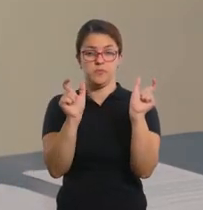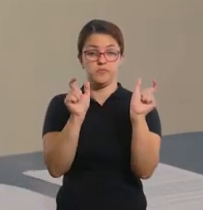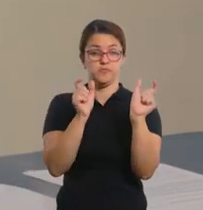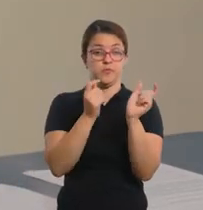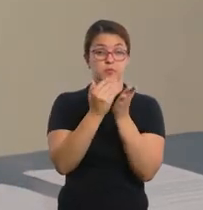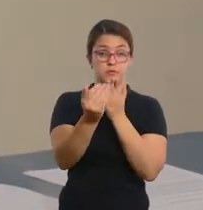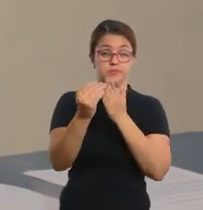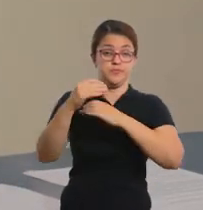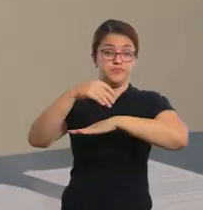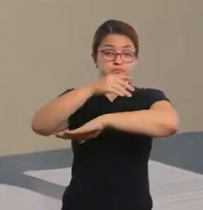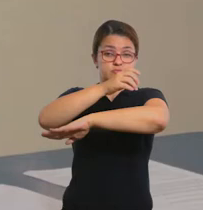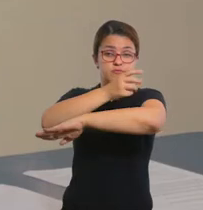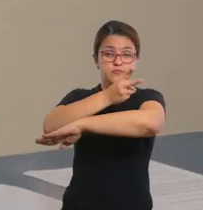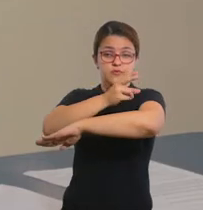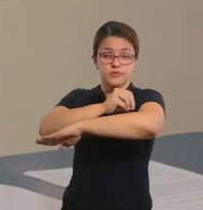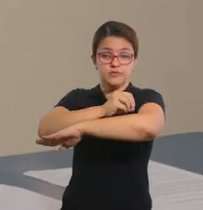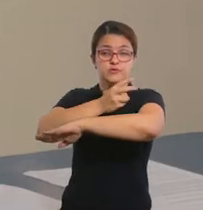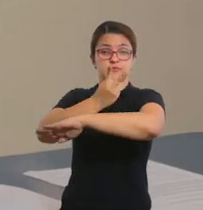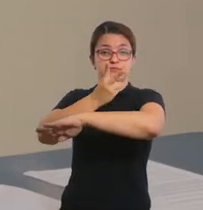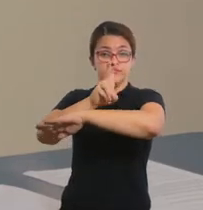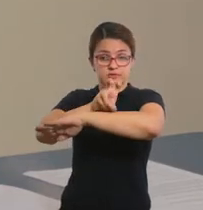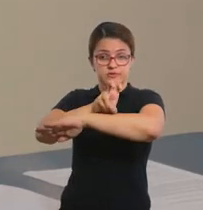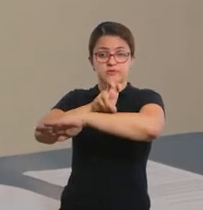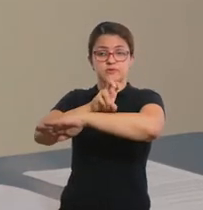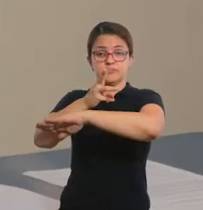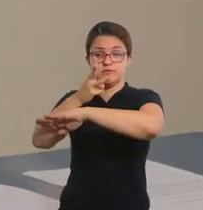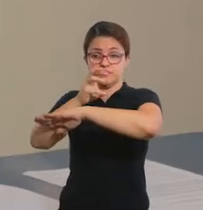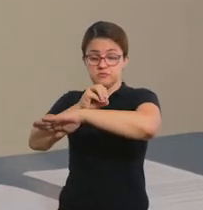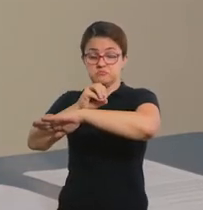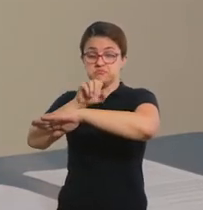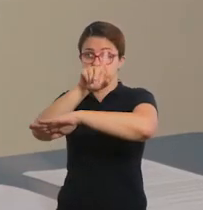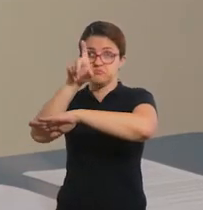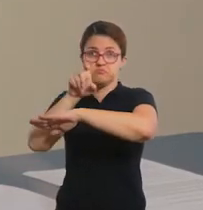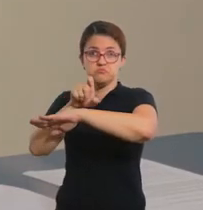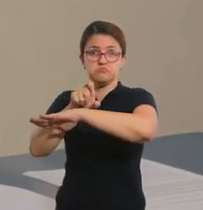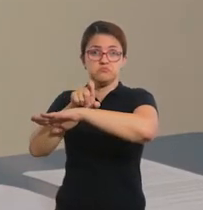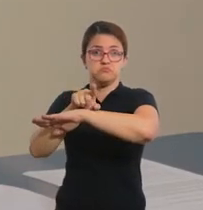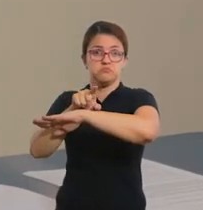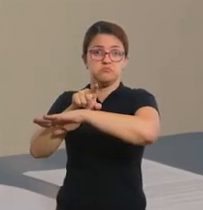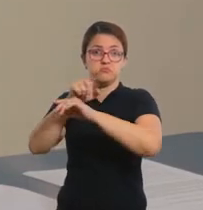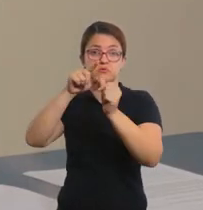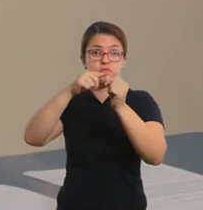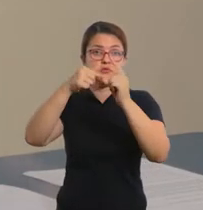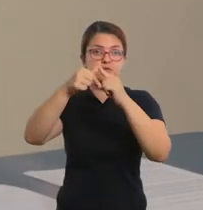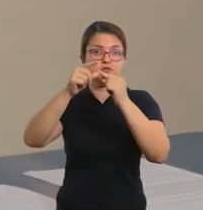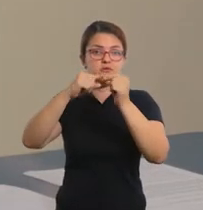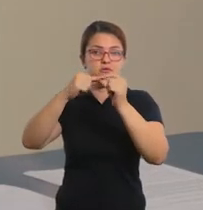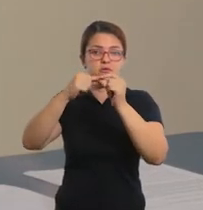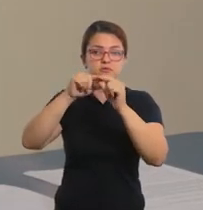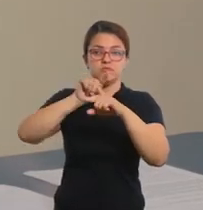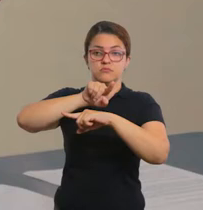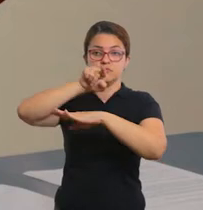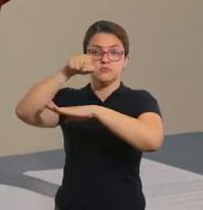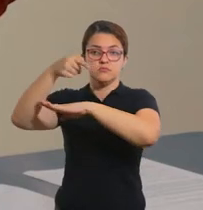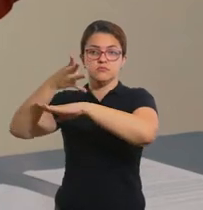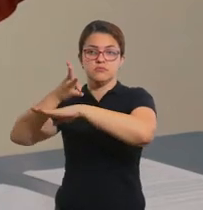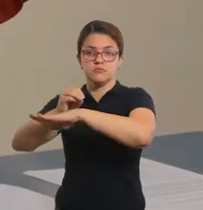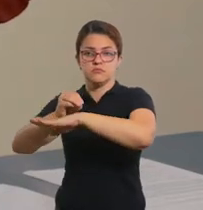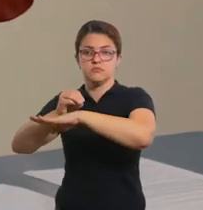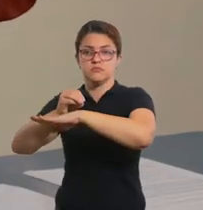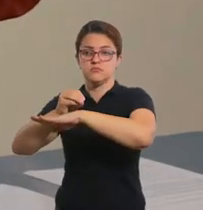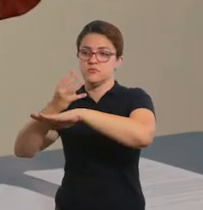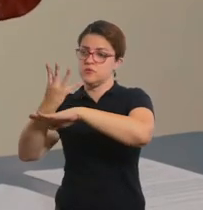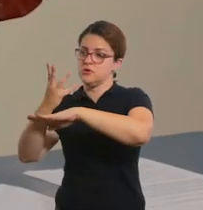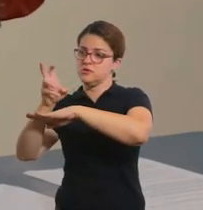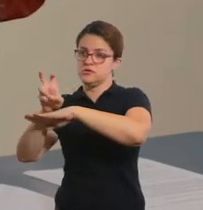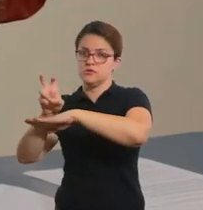número 20, foi para o 25, do 25 foi para o 30 e do 30 eu tenho uma estrela, certo? Da estrela eu vou para o 40 e do